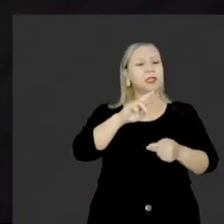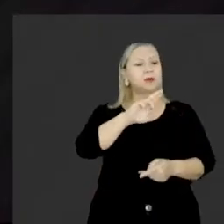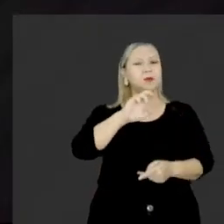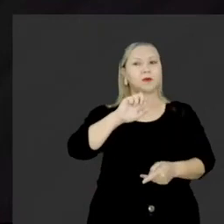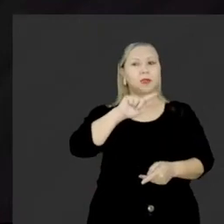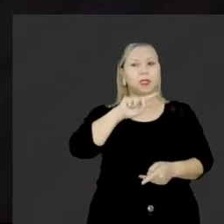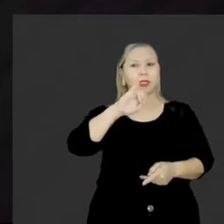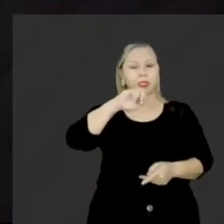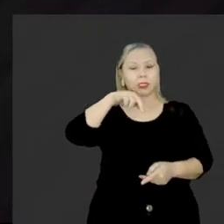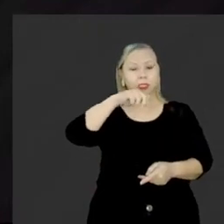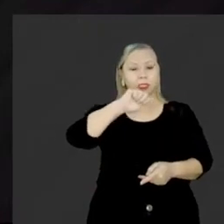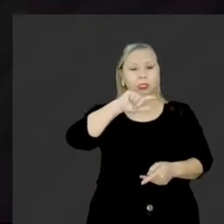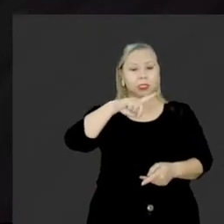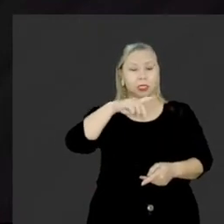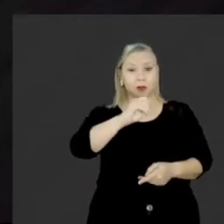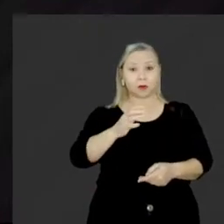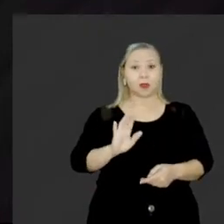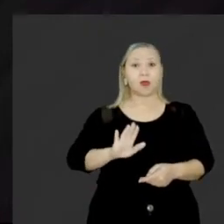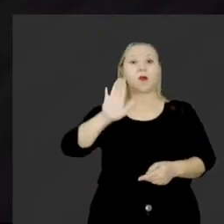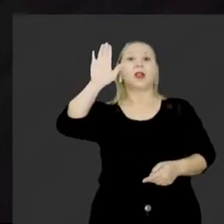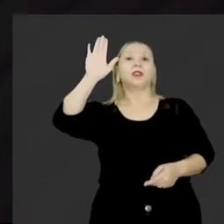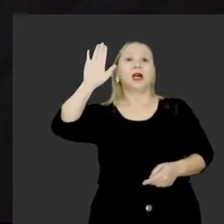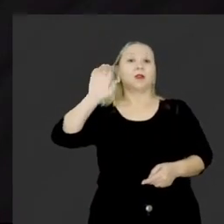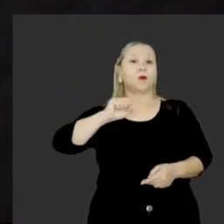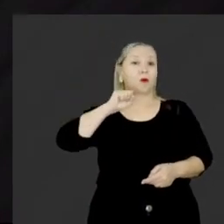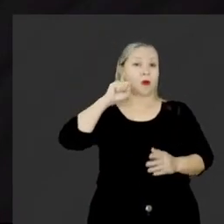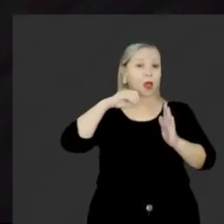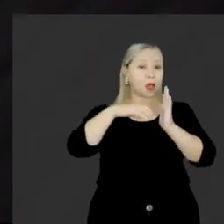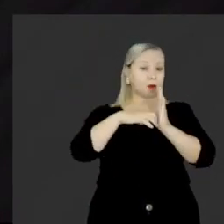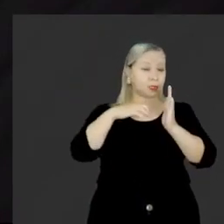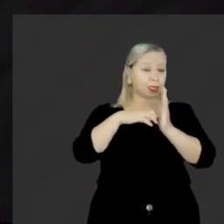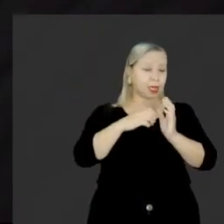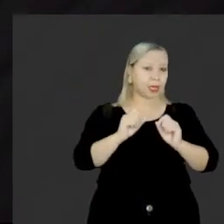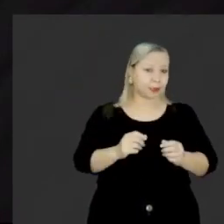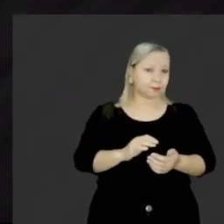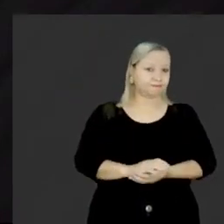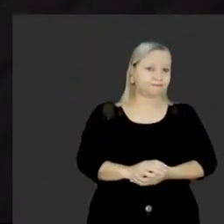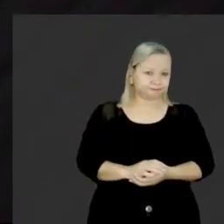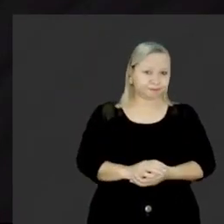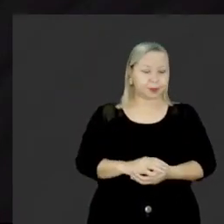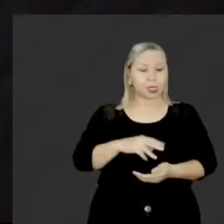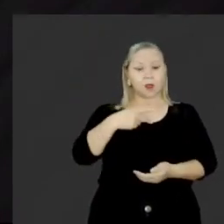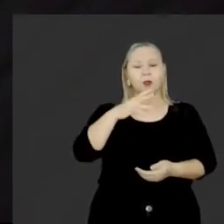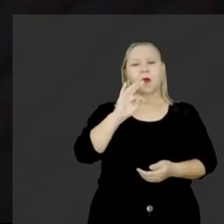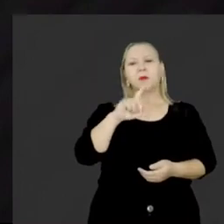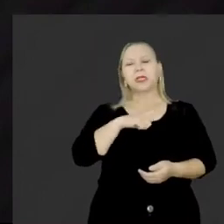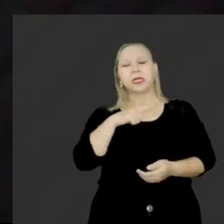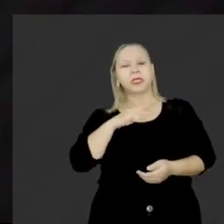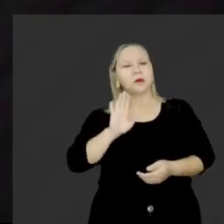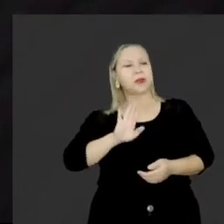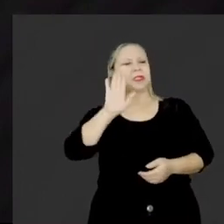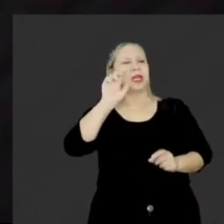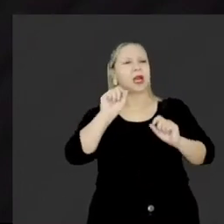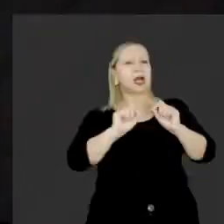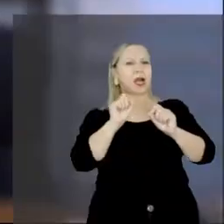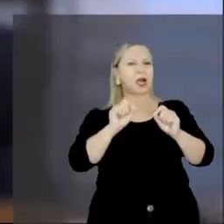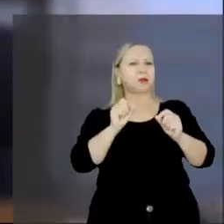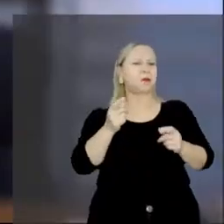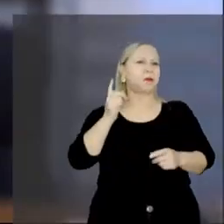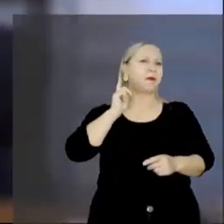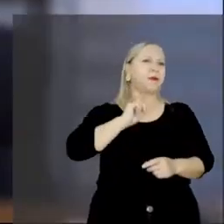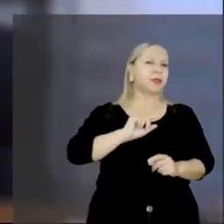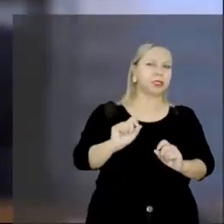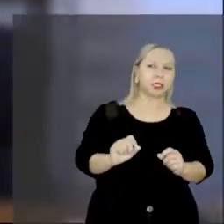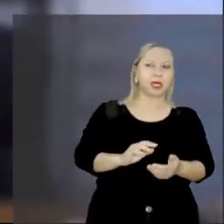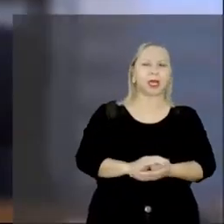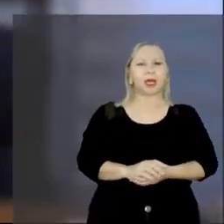Olha, Dileno, veja, eu respeito todas as pessoas que querem ser candidato. Obviamente que todas as pessoas merecem a minha consideração,